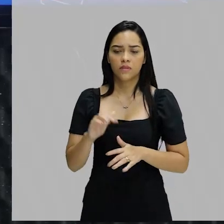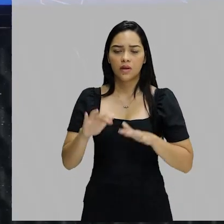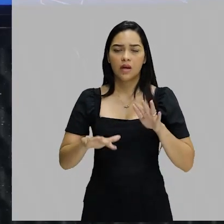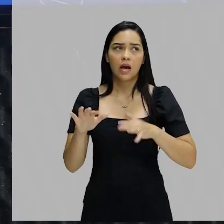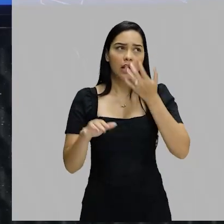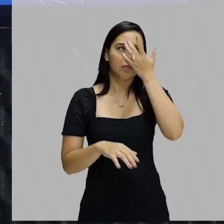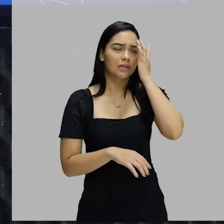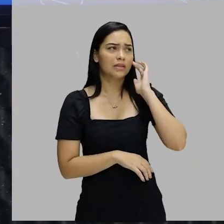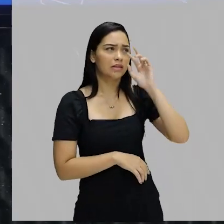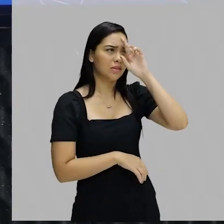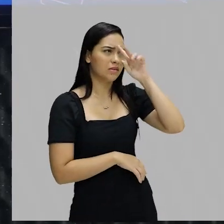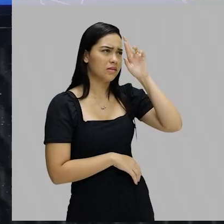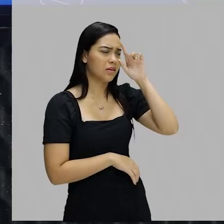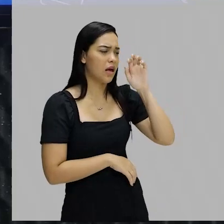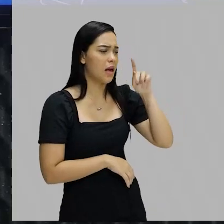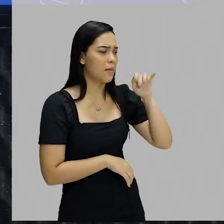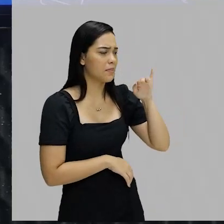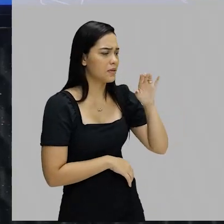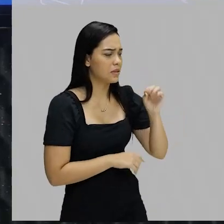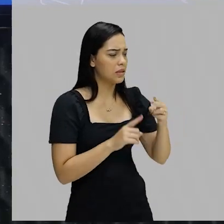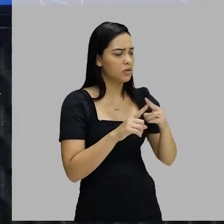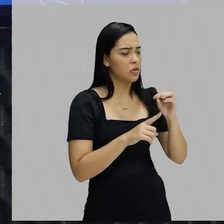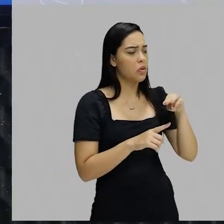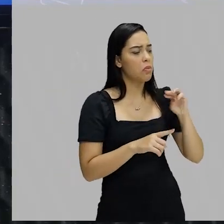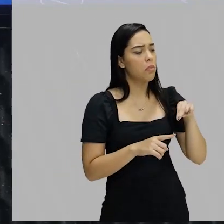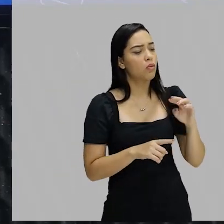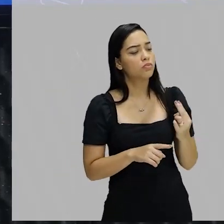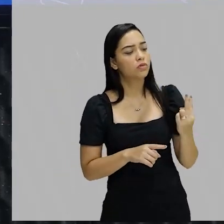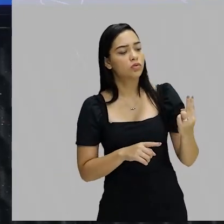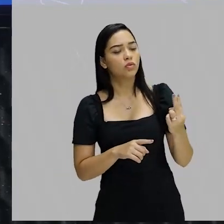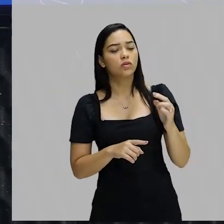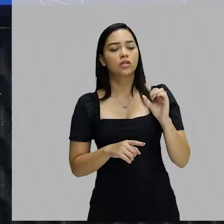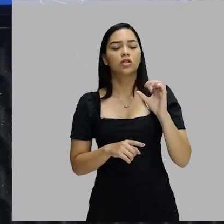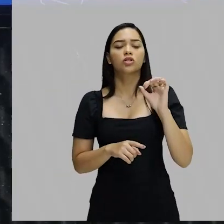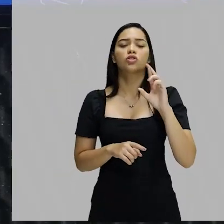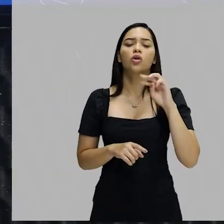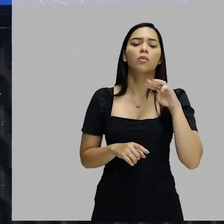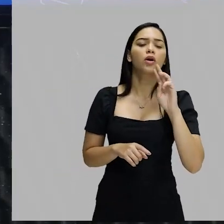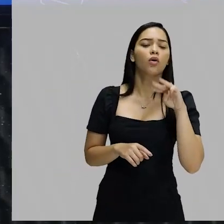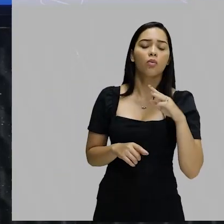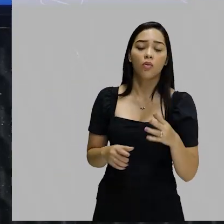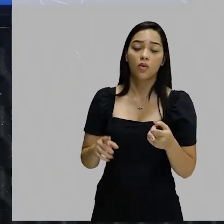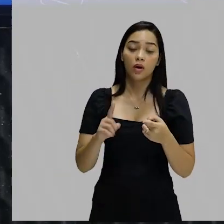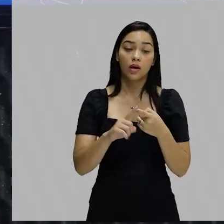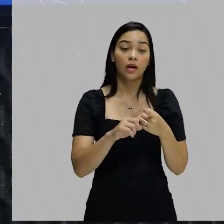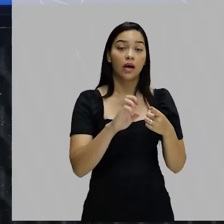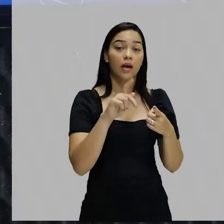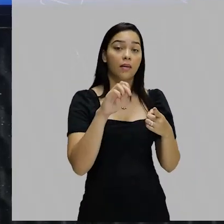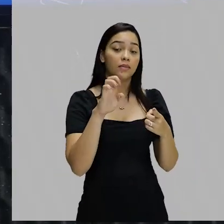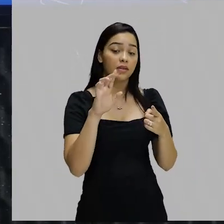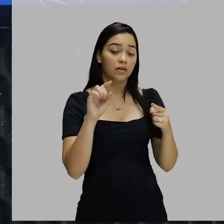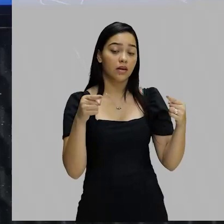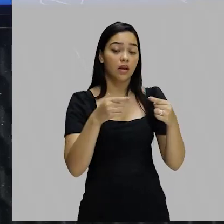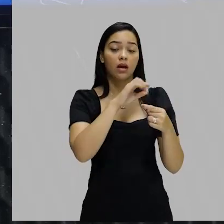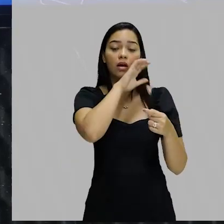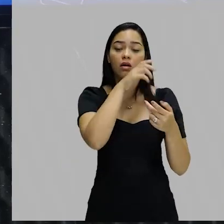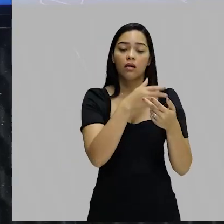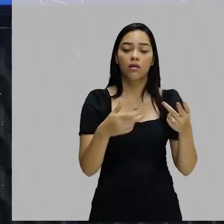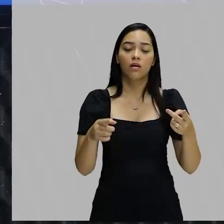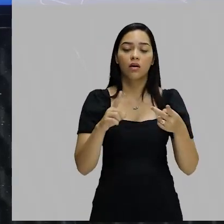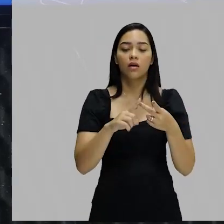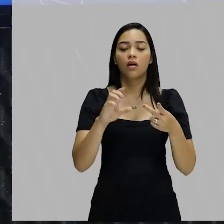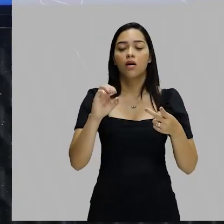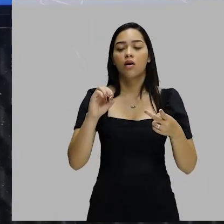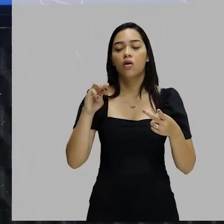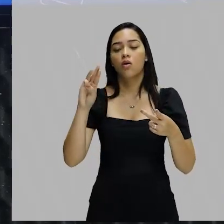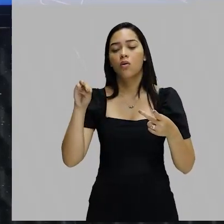tendem a confundir epseno, comum de dois, e sobrecomum. Epseno está relacionado a animais. Comum de dois